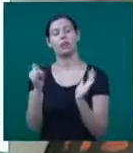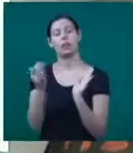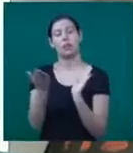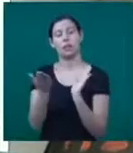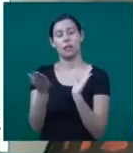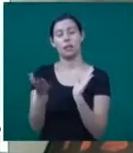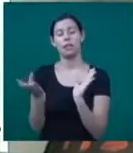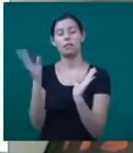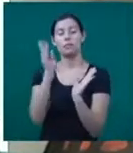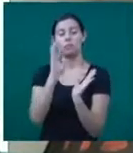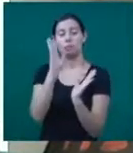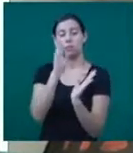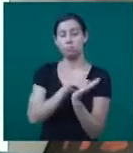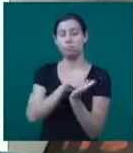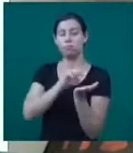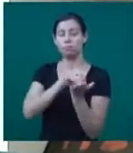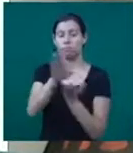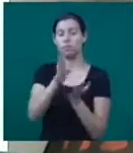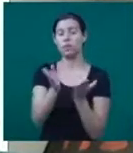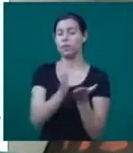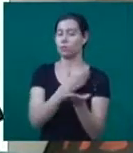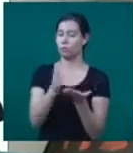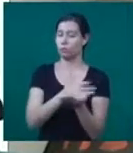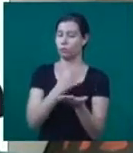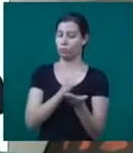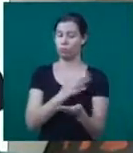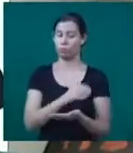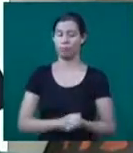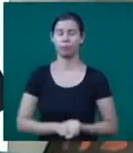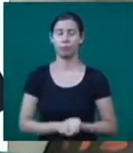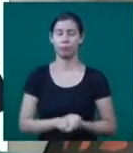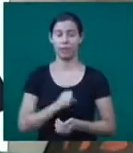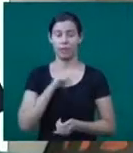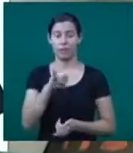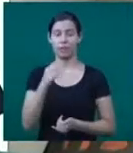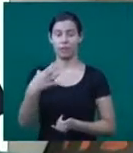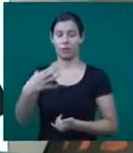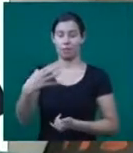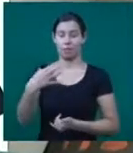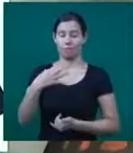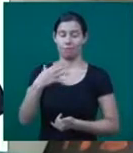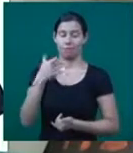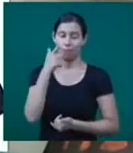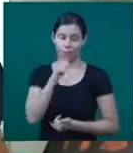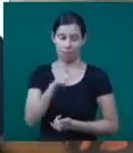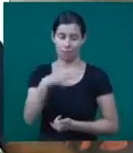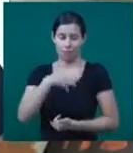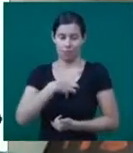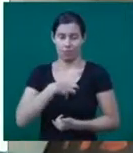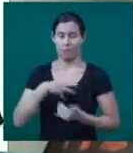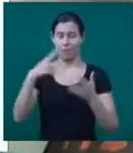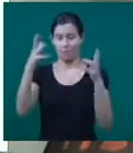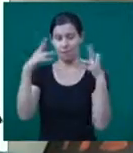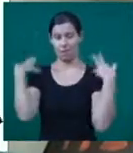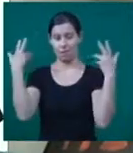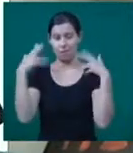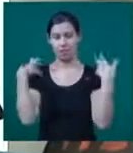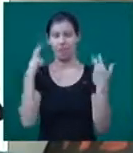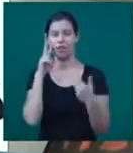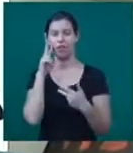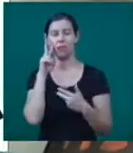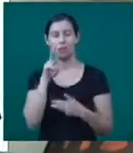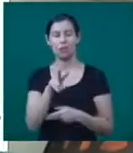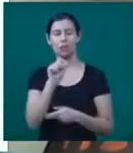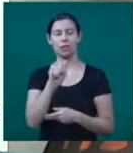ganhar, vai ser um sentimento de alegria, porque eu vou ver que valeu a pena todo